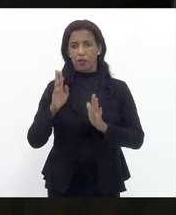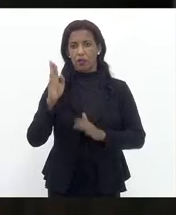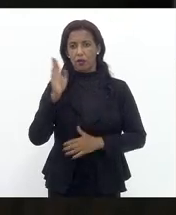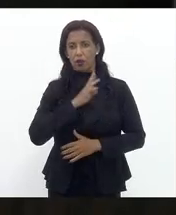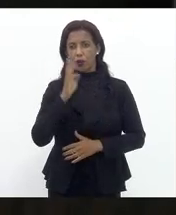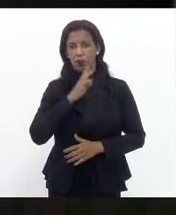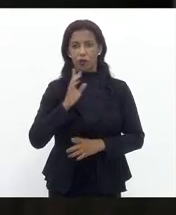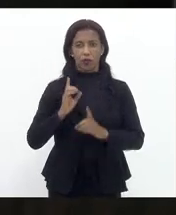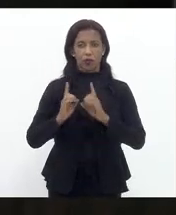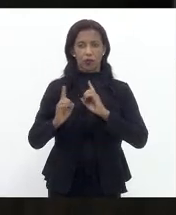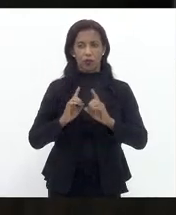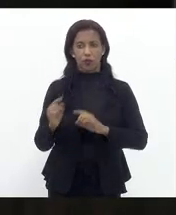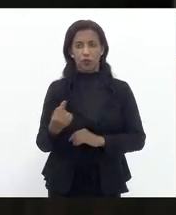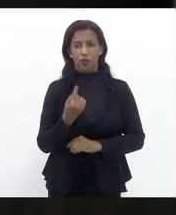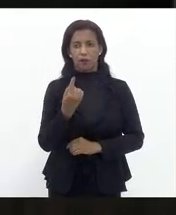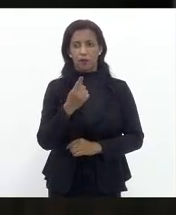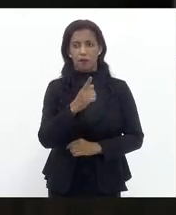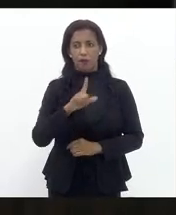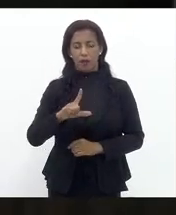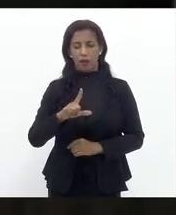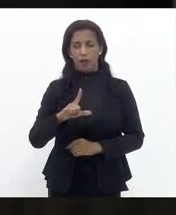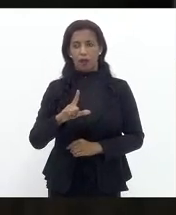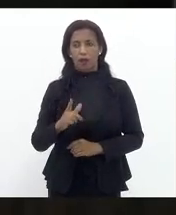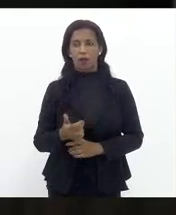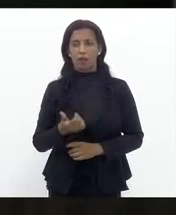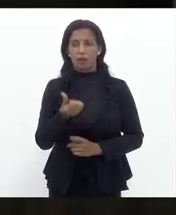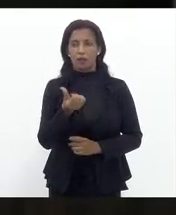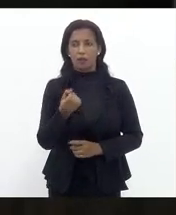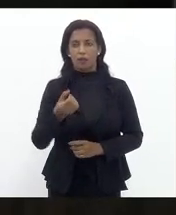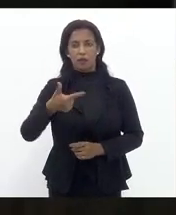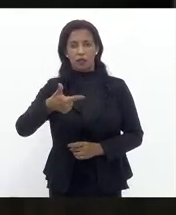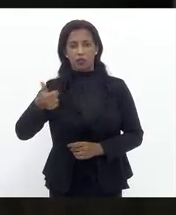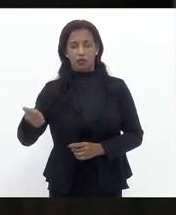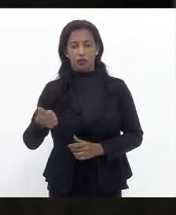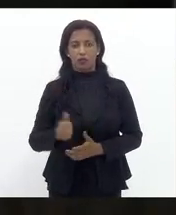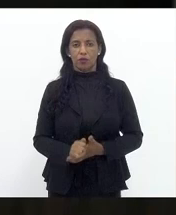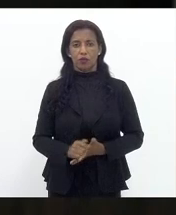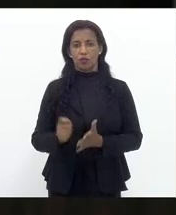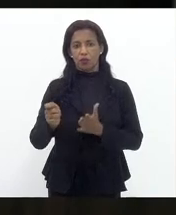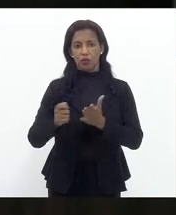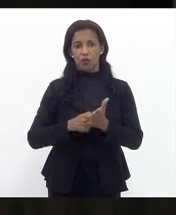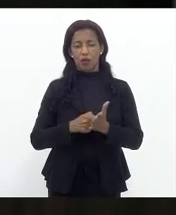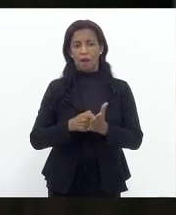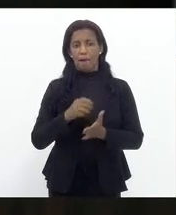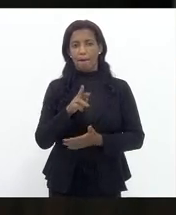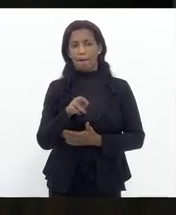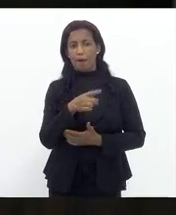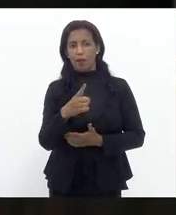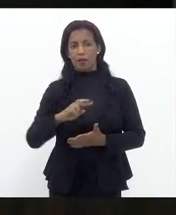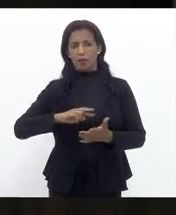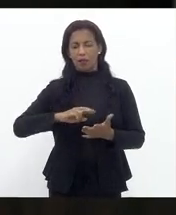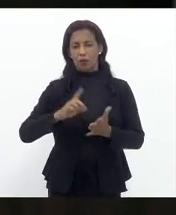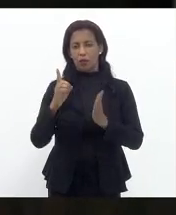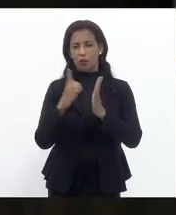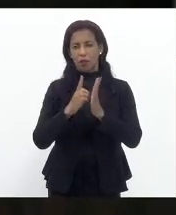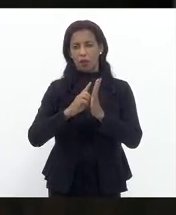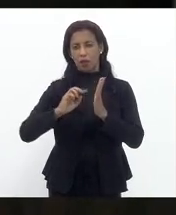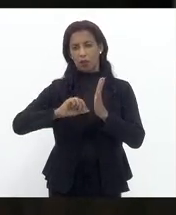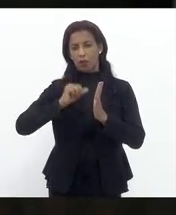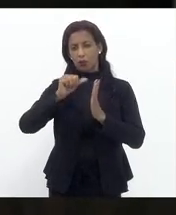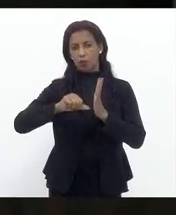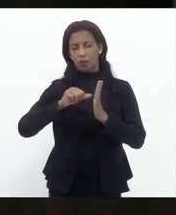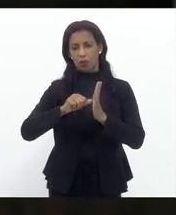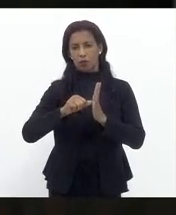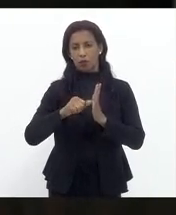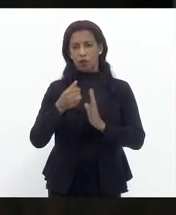urgência, discussão única, projeto de decreto legislativo número 60 de 21. De autoria do deputado Brazão, que altera o decreto legislativo número 15, de